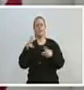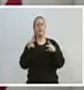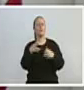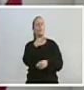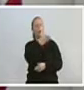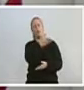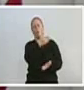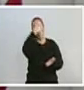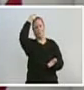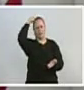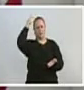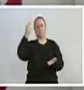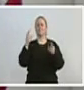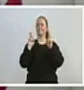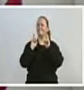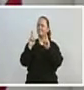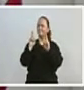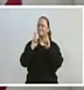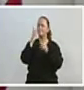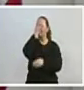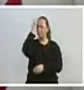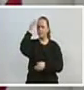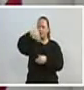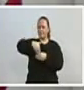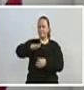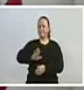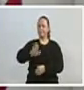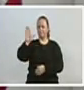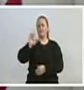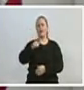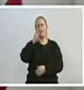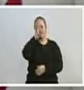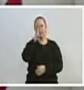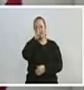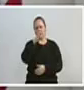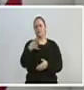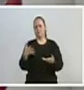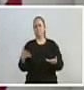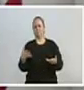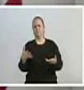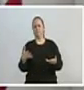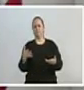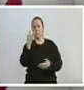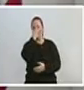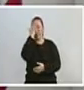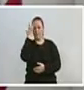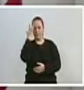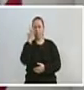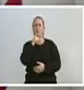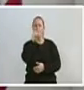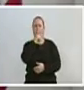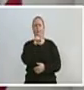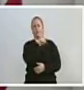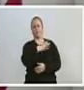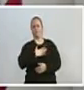espero que quem for candidato, Adriano, diferente, vai uma crítica aqui ao candidato Napoleão, porque alguém enganou o Napoleão, disse que o número de ruas de placa